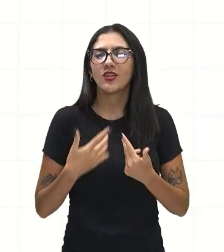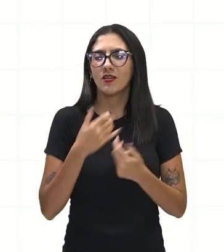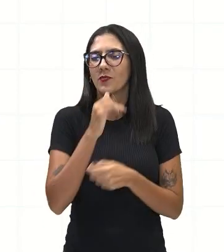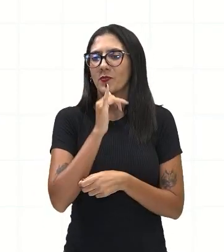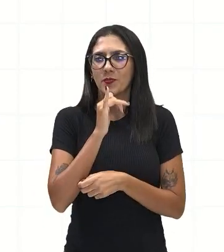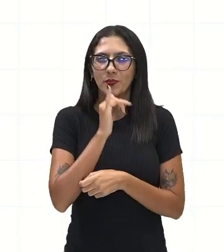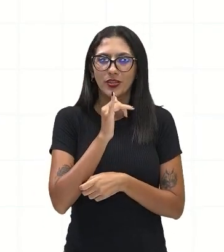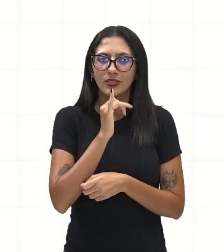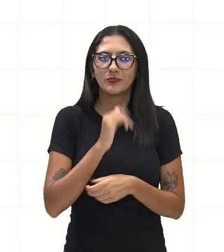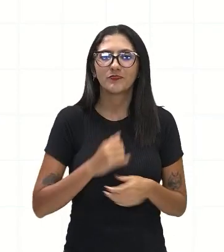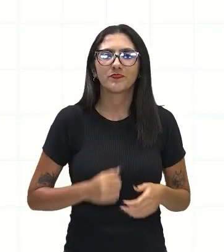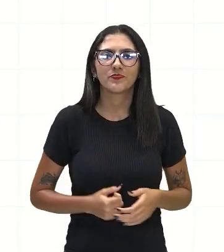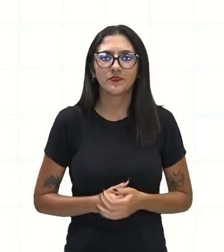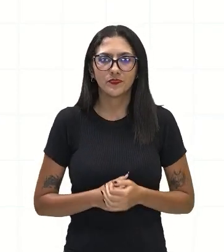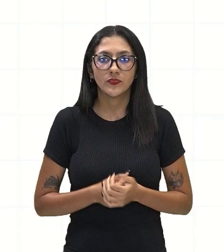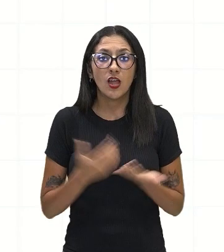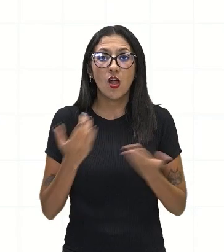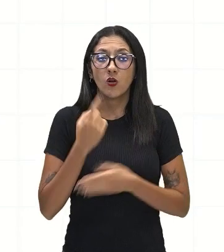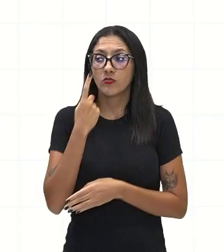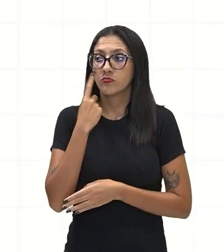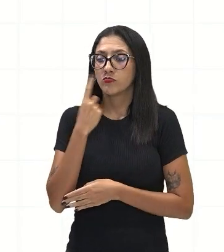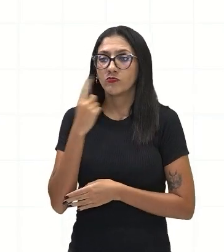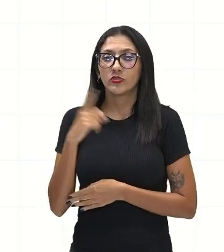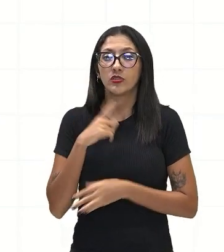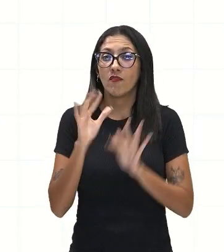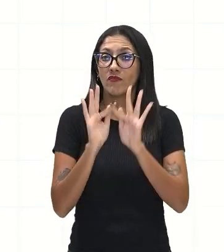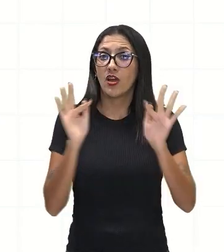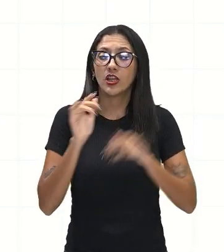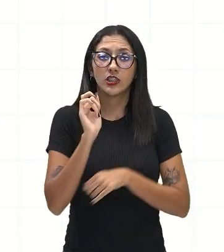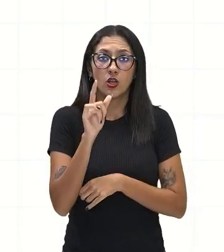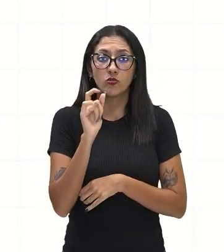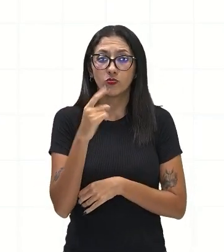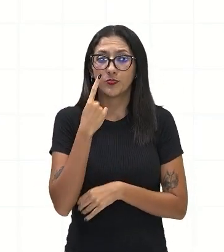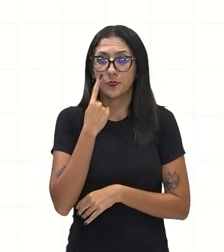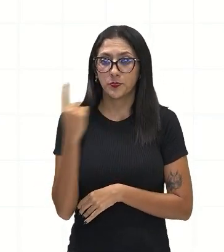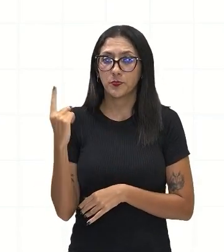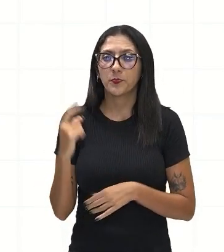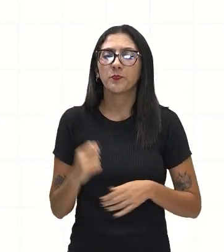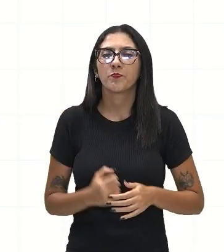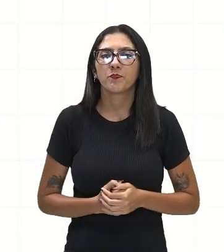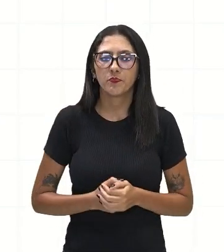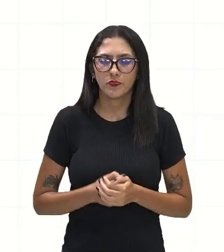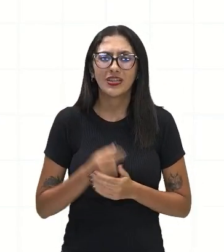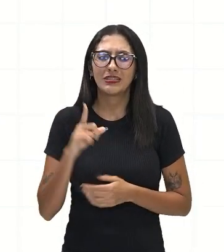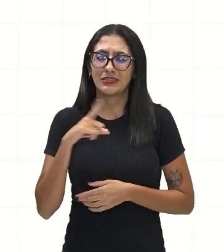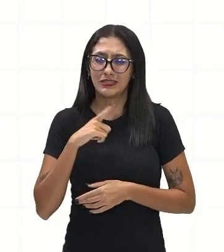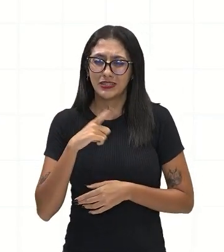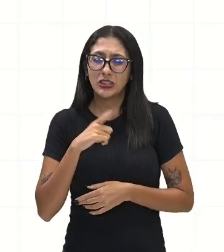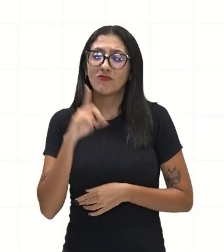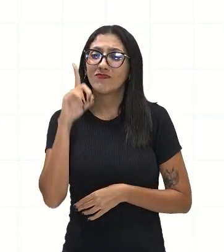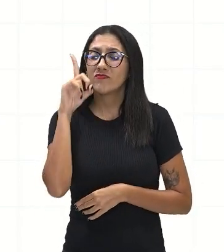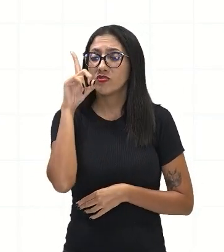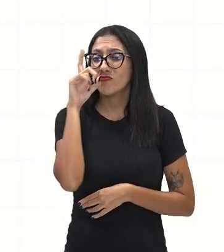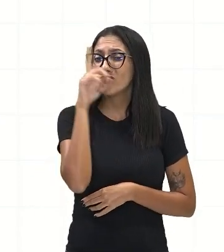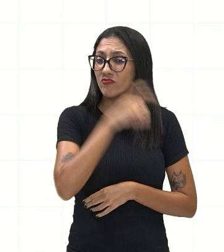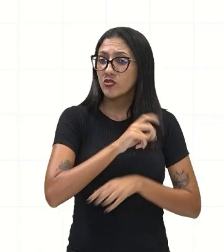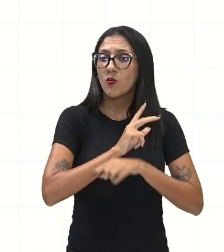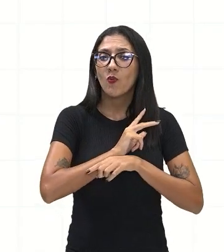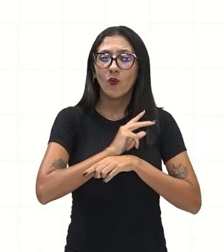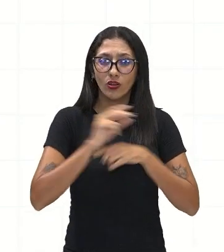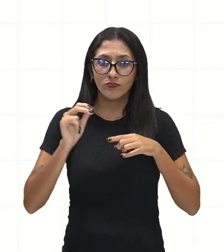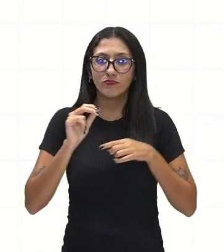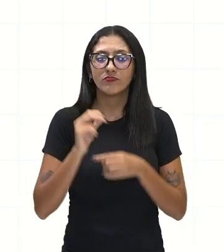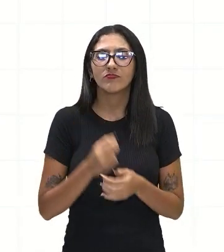você. Agora, olha o que está destacado para você. Foi uma conquista dura. Muita